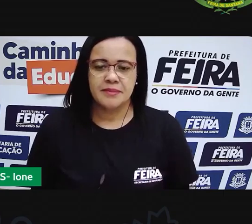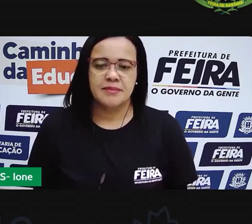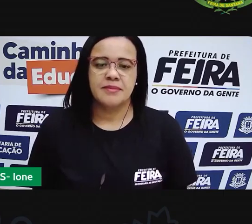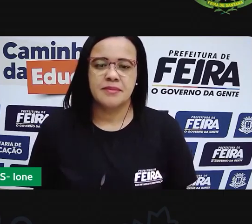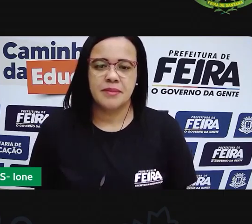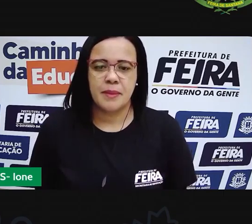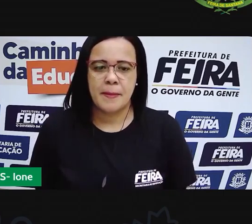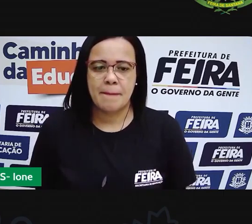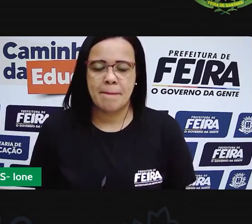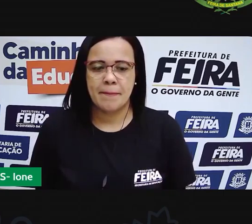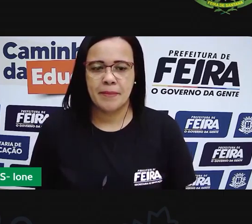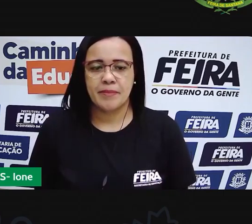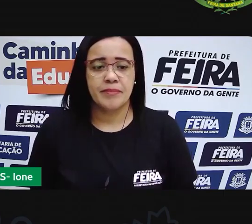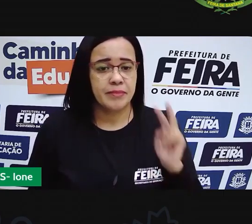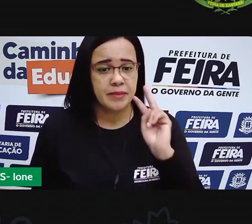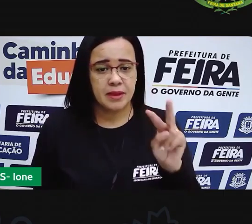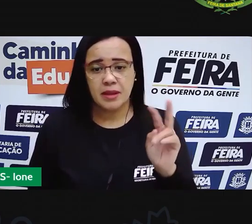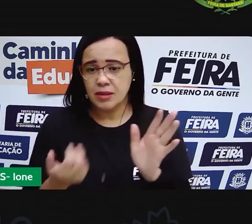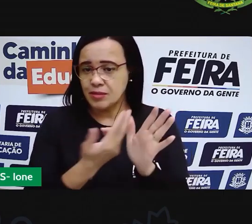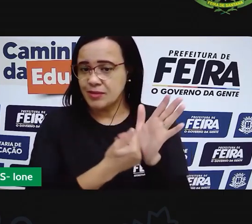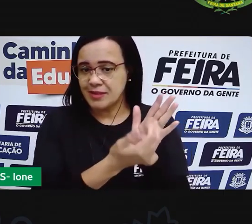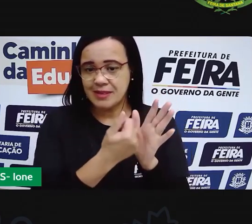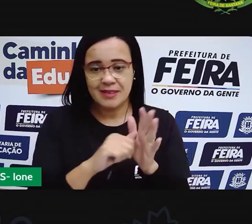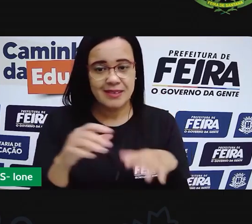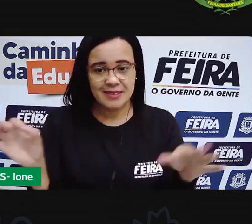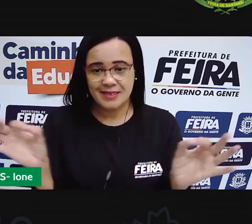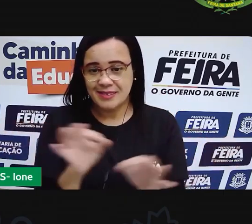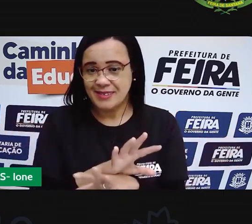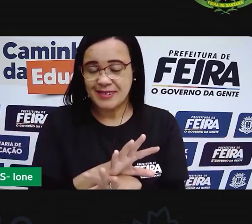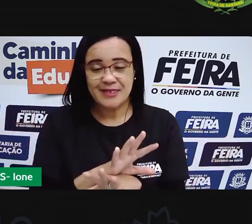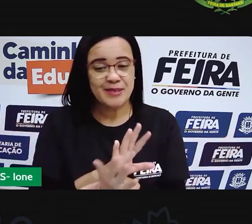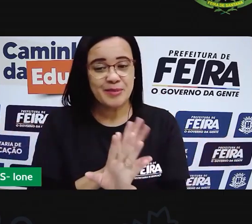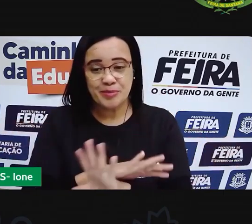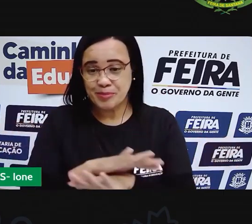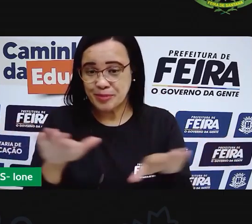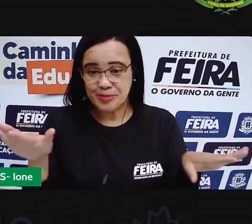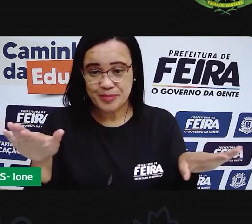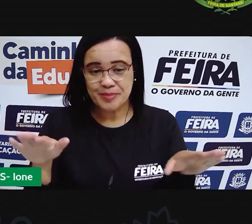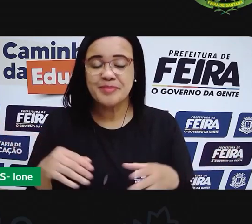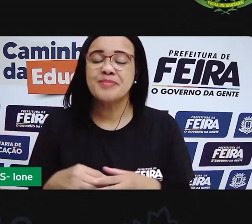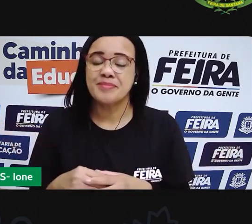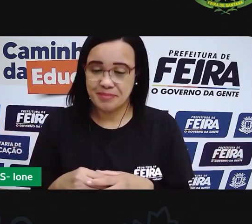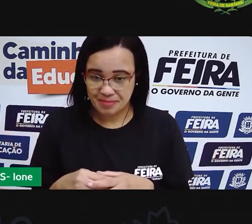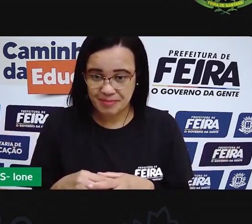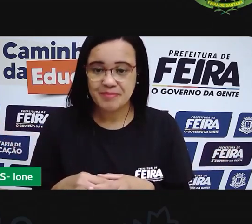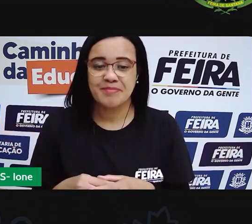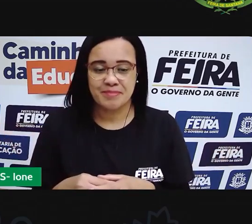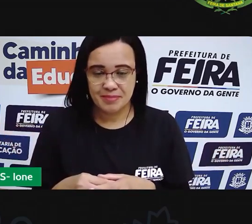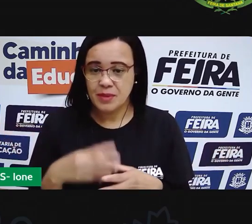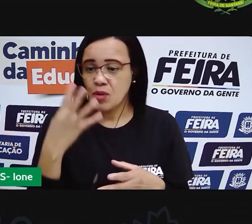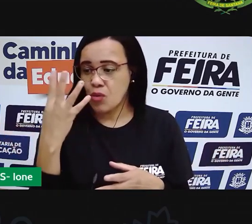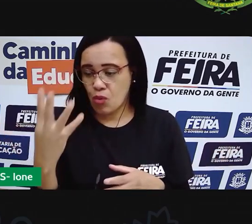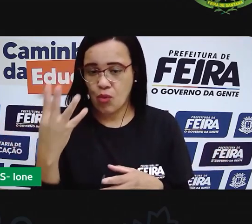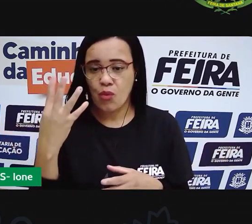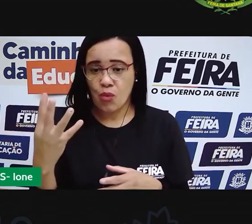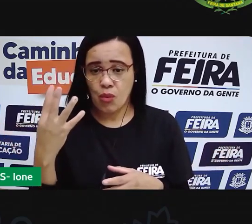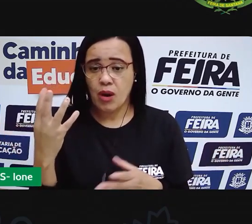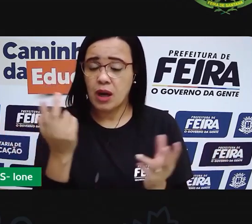4 palitos. Então, eu vou acrescentar mais um palito aqui, do mesmo tamanho dos